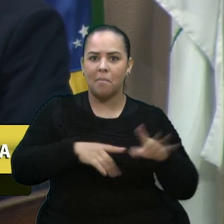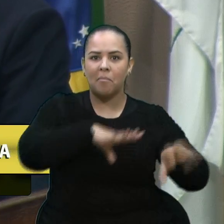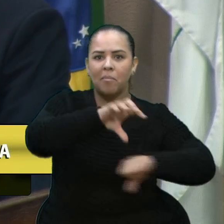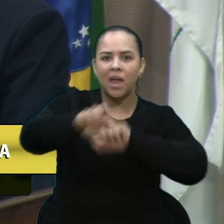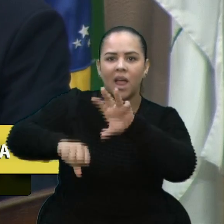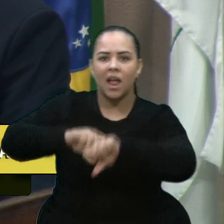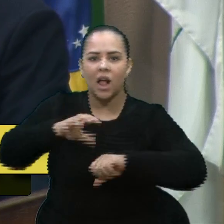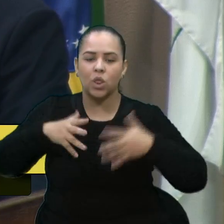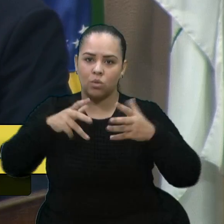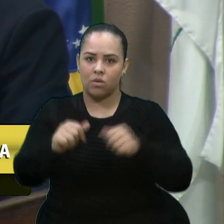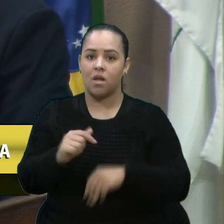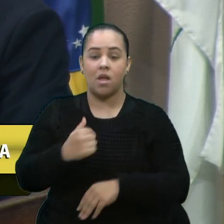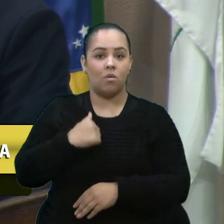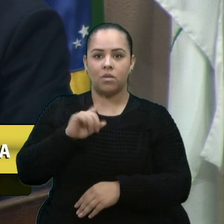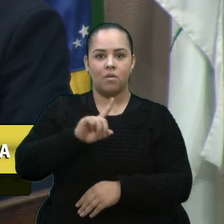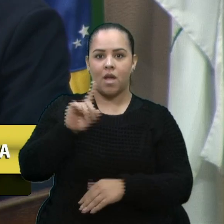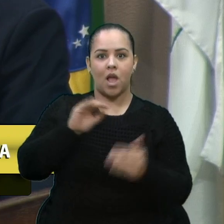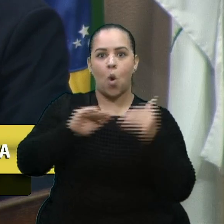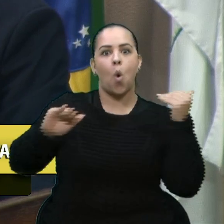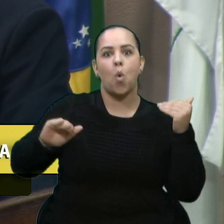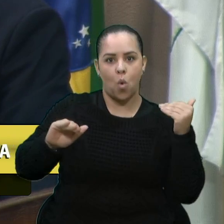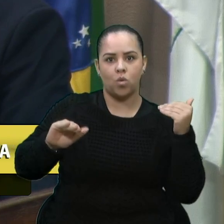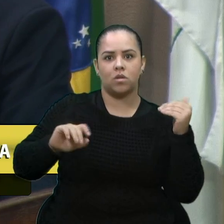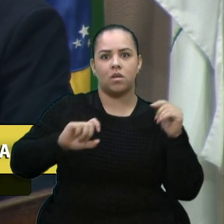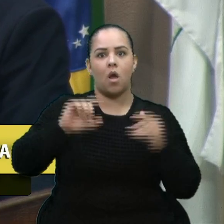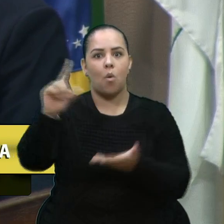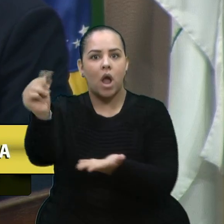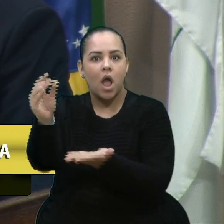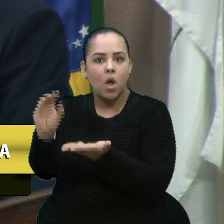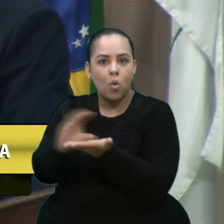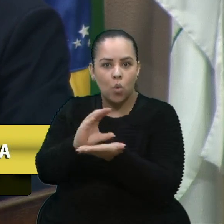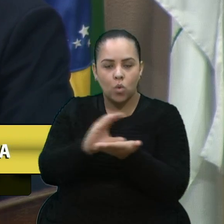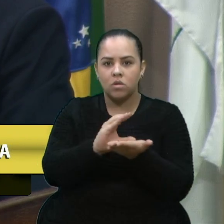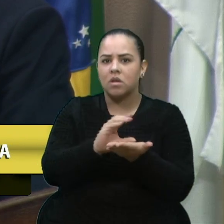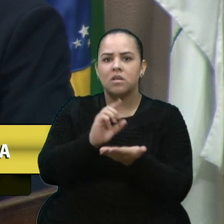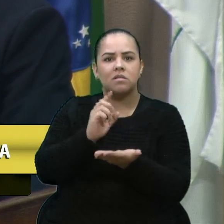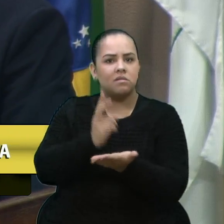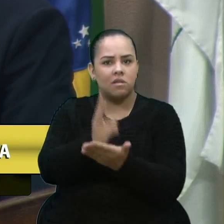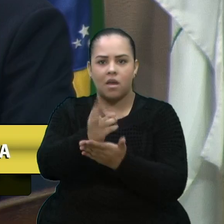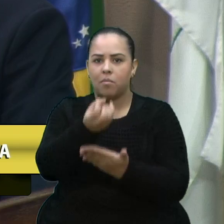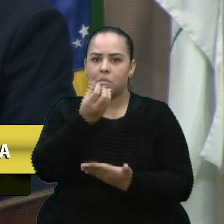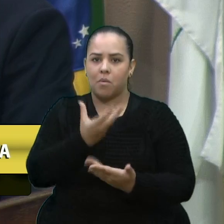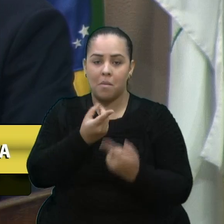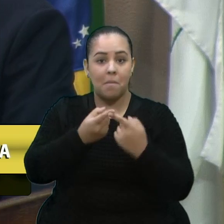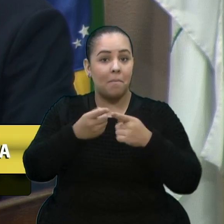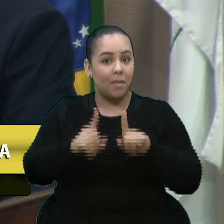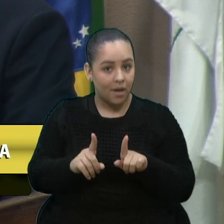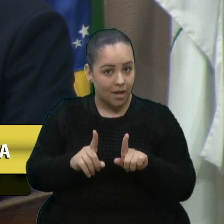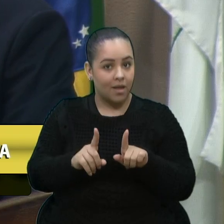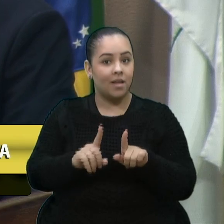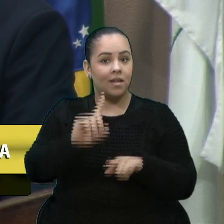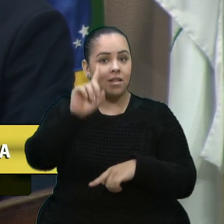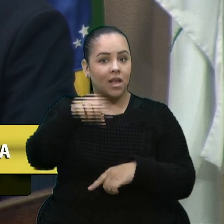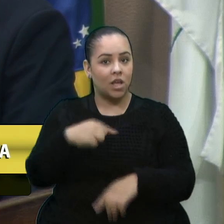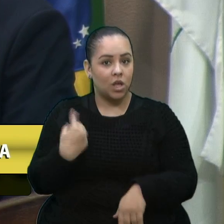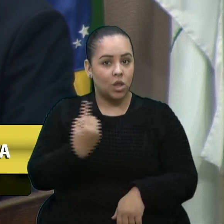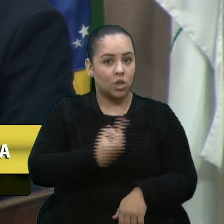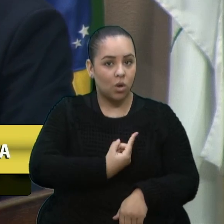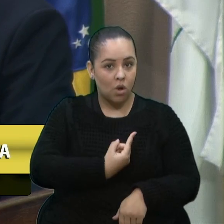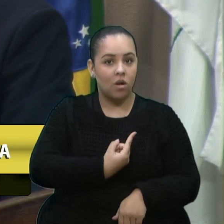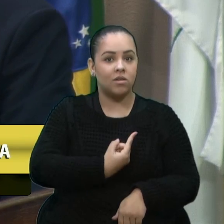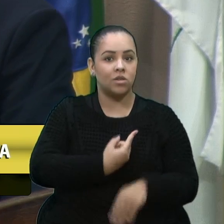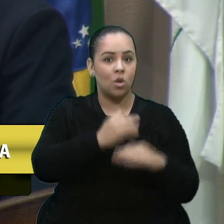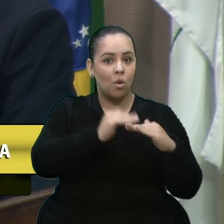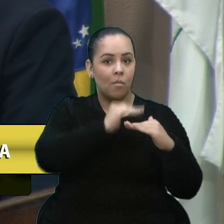Não sou contra os investimentos, muito pelo contrário, são sempre bem-vindos, mas que a nossa soberania seja sempre defendida em todas